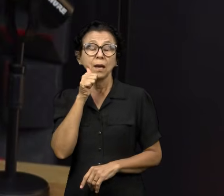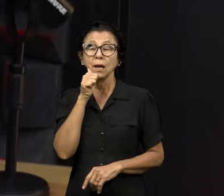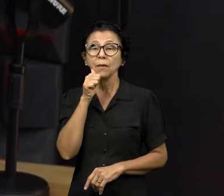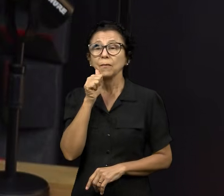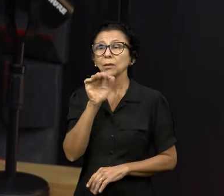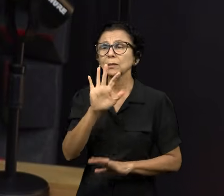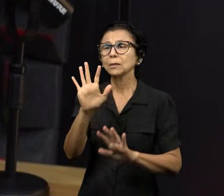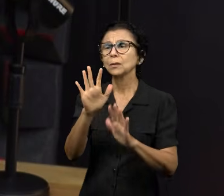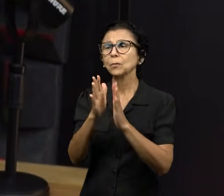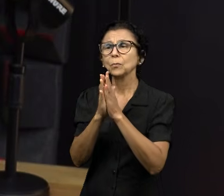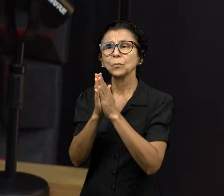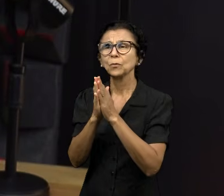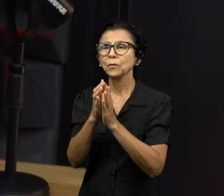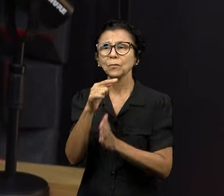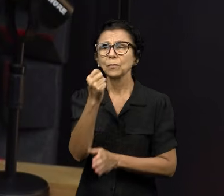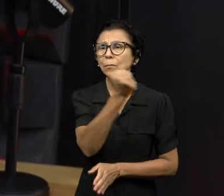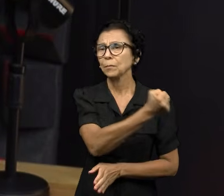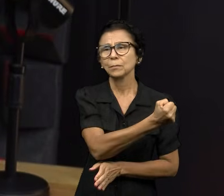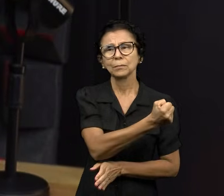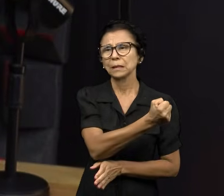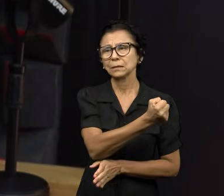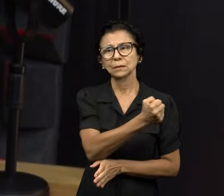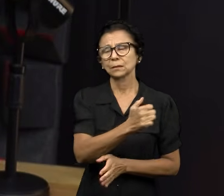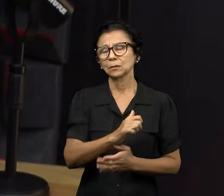Sim. E Abigail diz assim, olha,